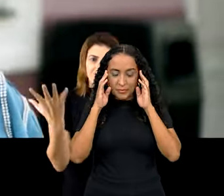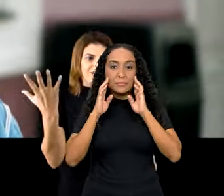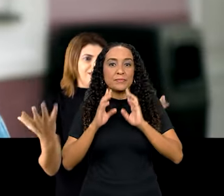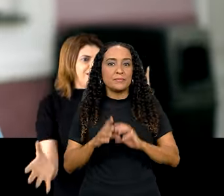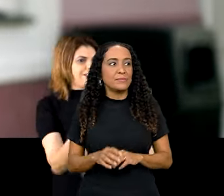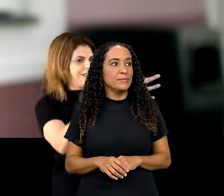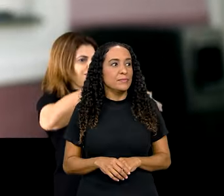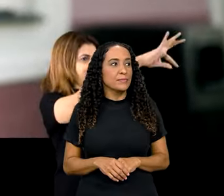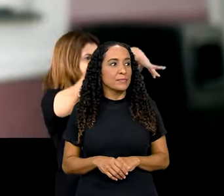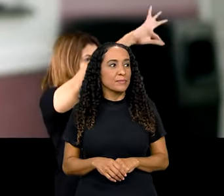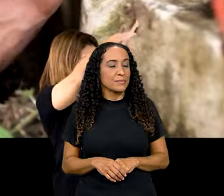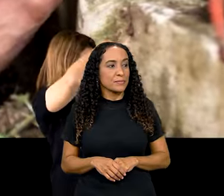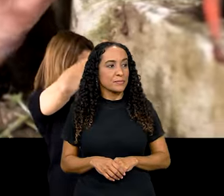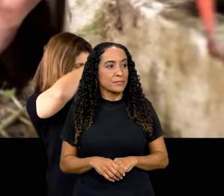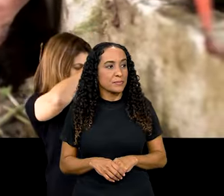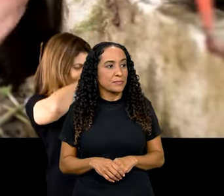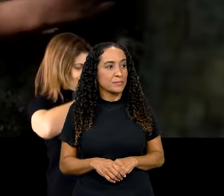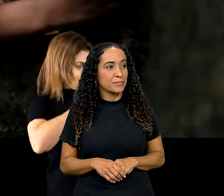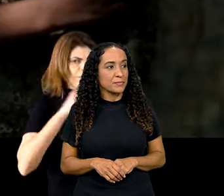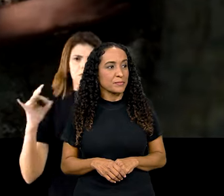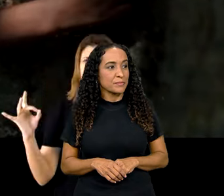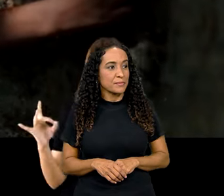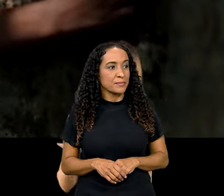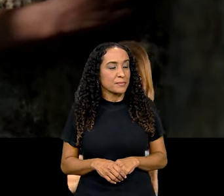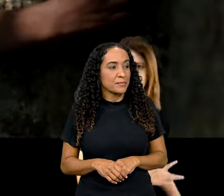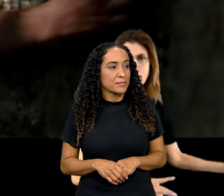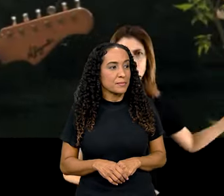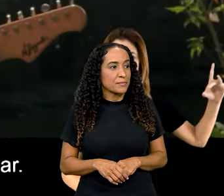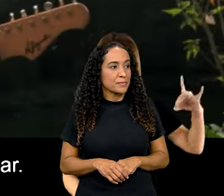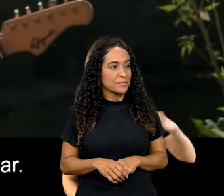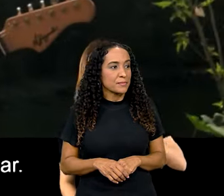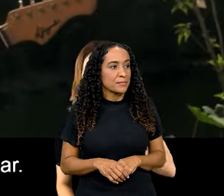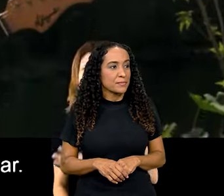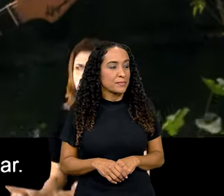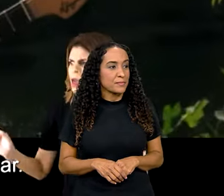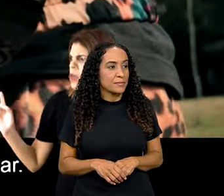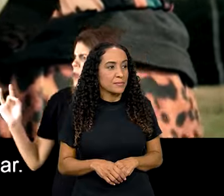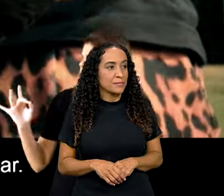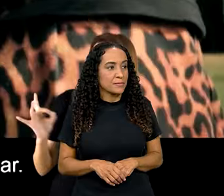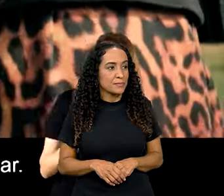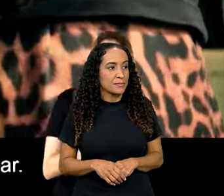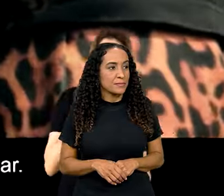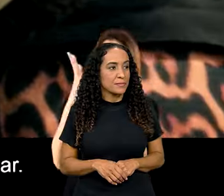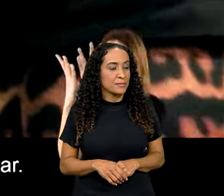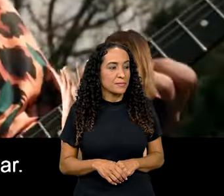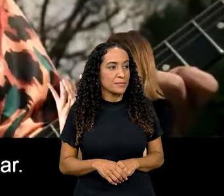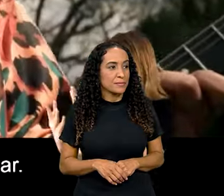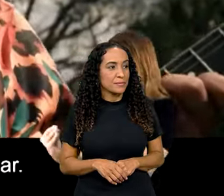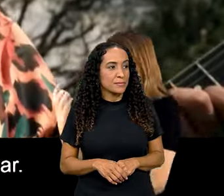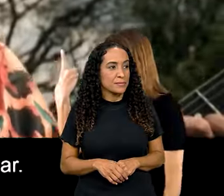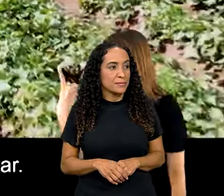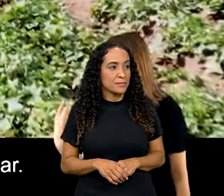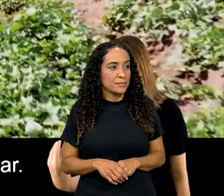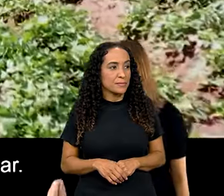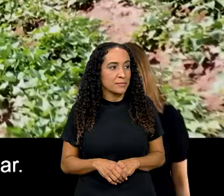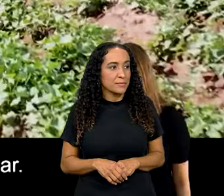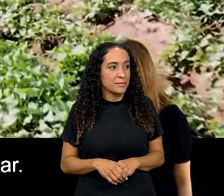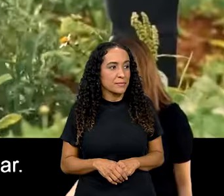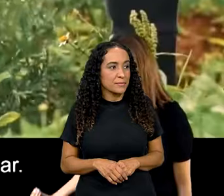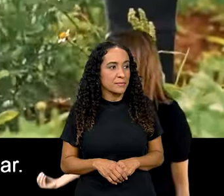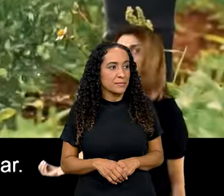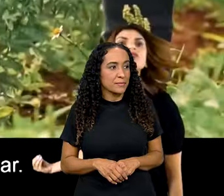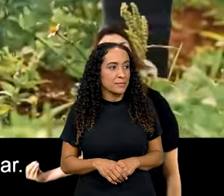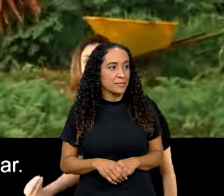semente do amanhã para não ter medo que esse tempo